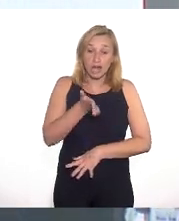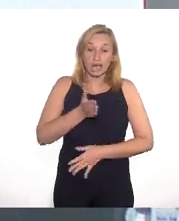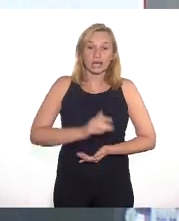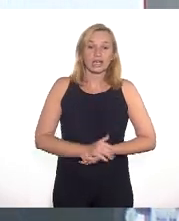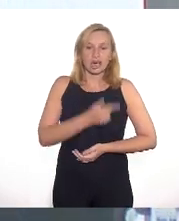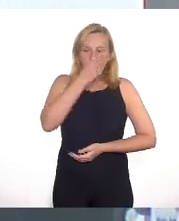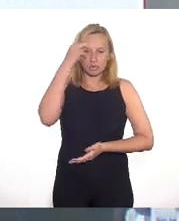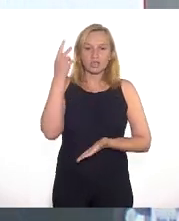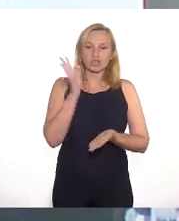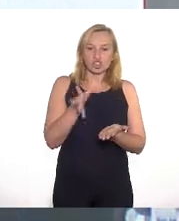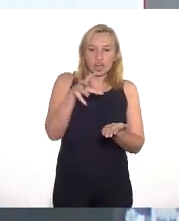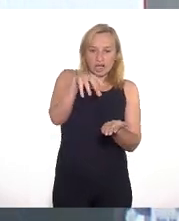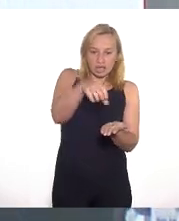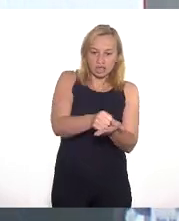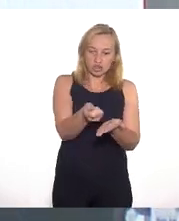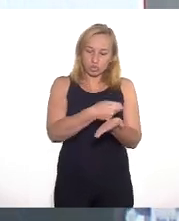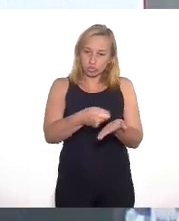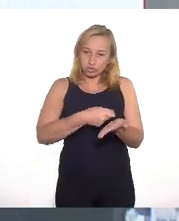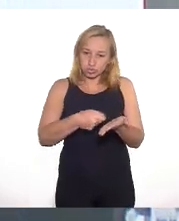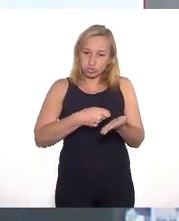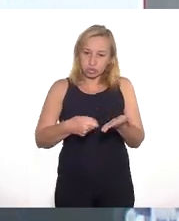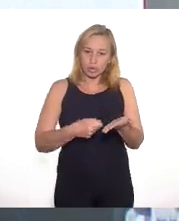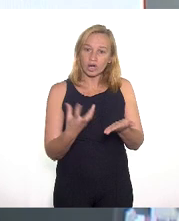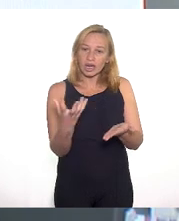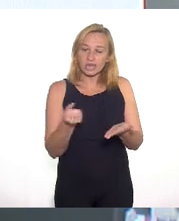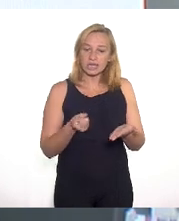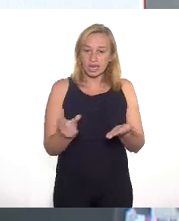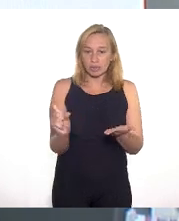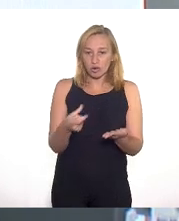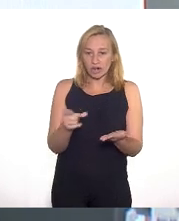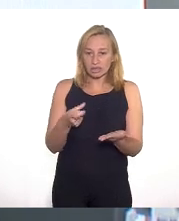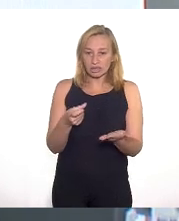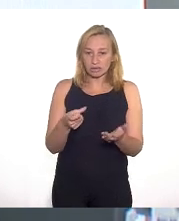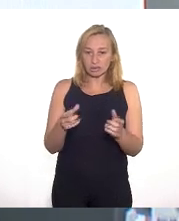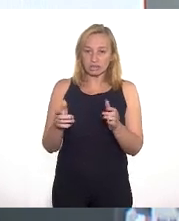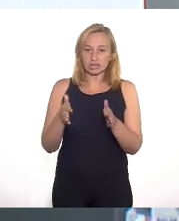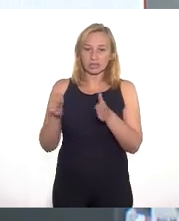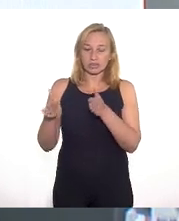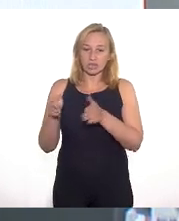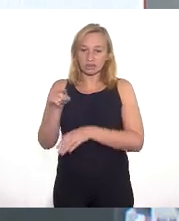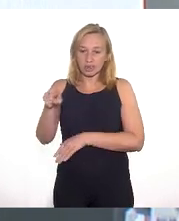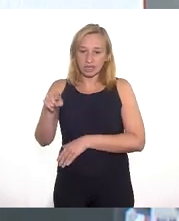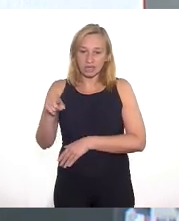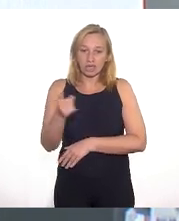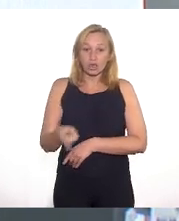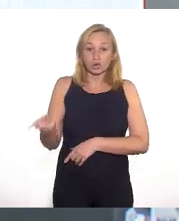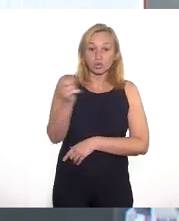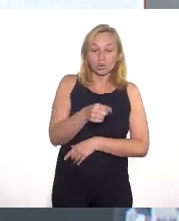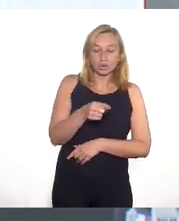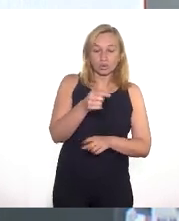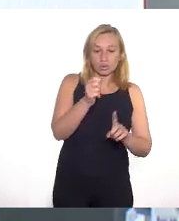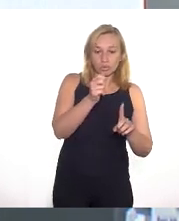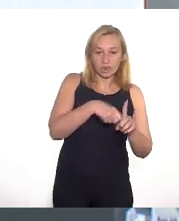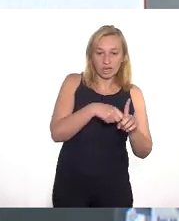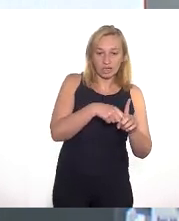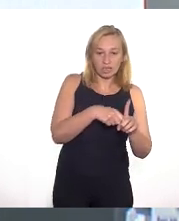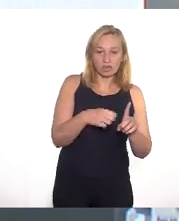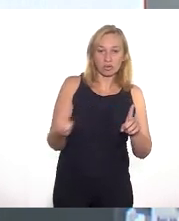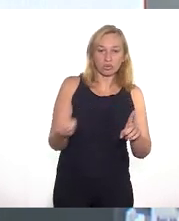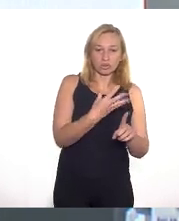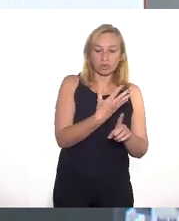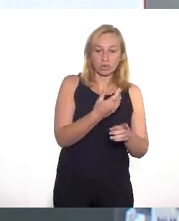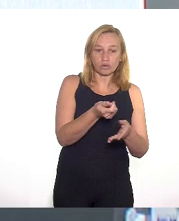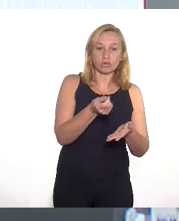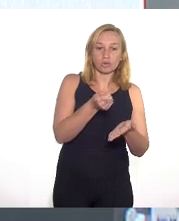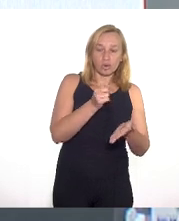se inscreveu nesse período, recebe o cartão nesse período aqui. No mês seguinte, abre uma nova janela de